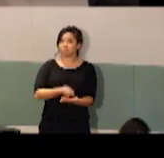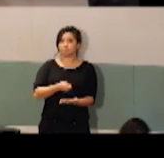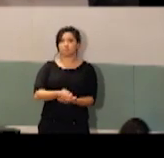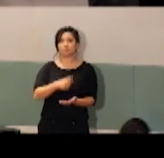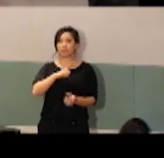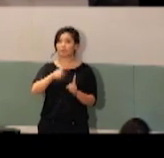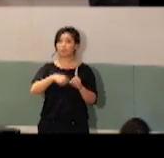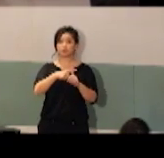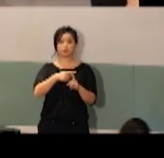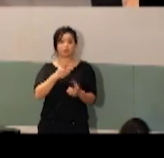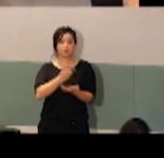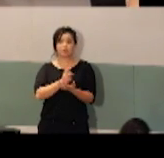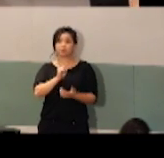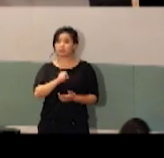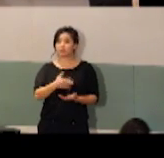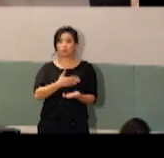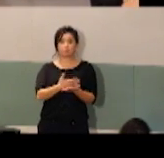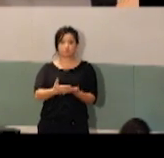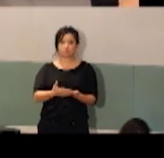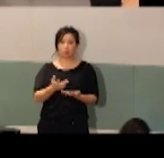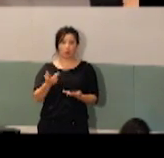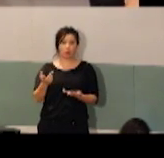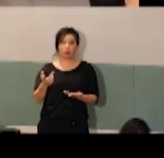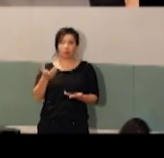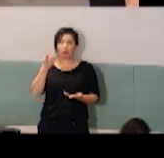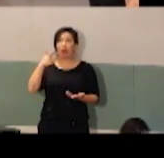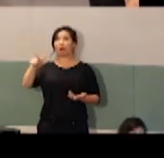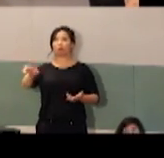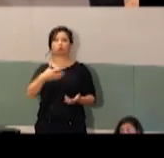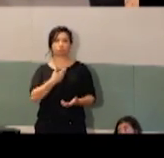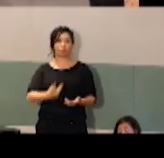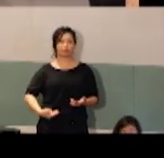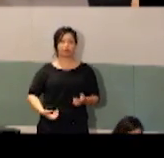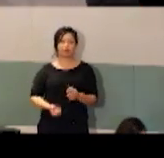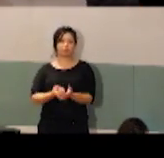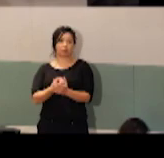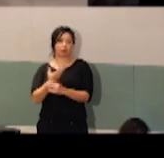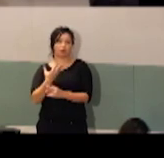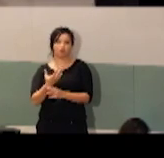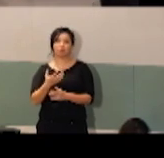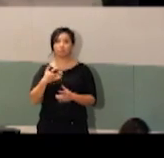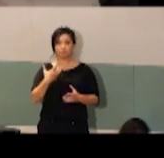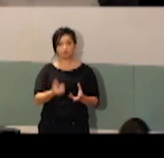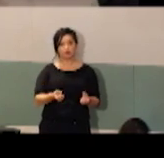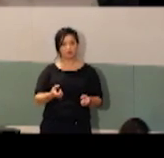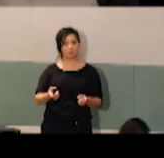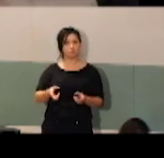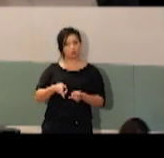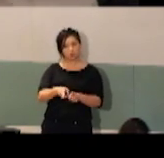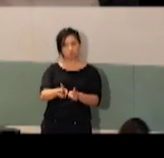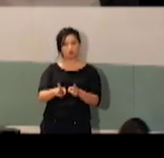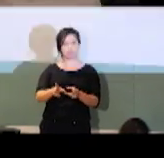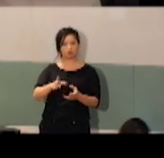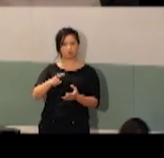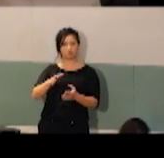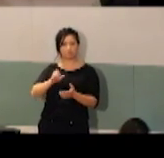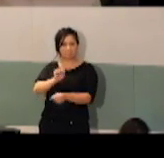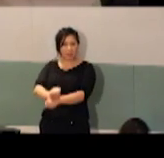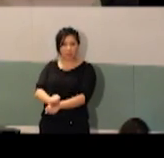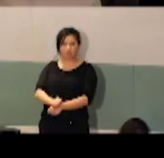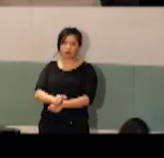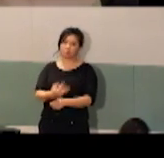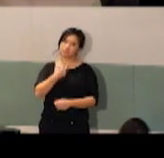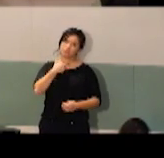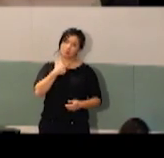de quem começou a fazer. No nosso governo, nós vamos implantar, ampliar as vilas olímpicas, fortalecer as vilas olímpicas, porque nós entendemos que